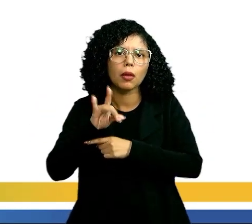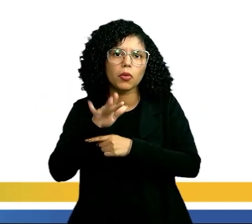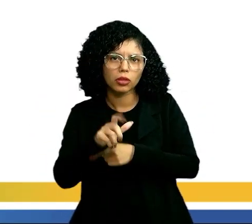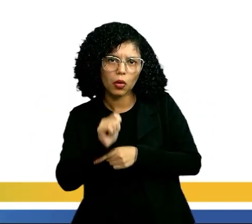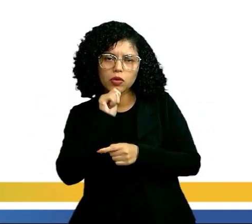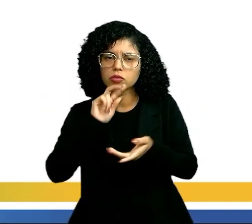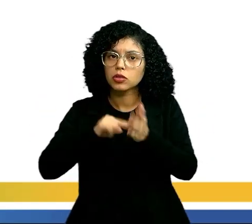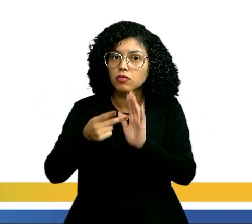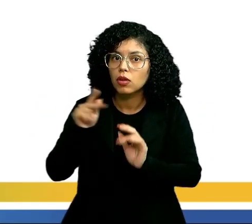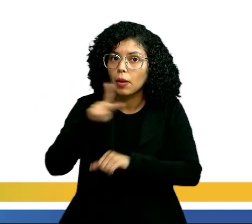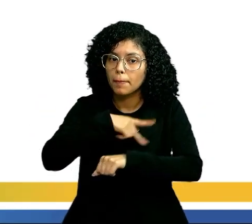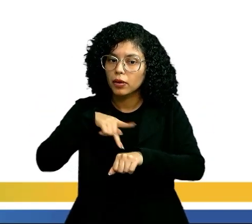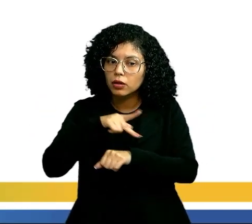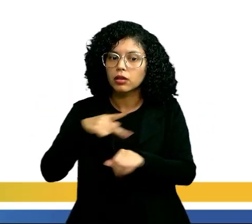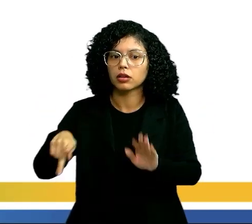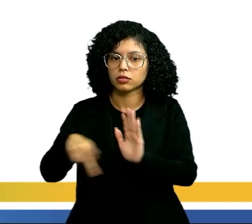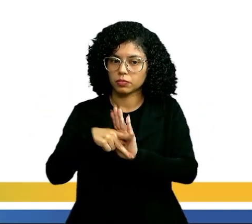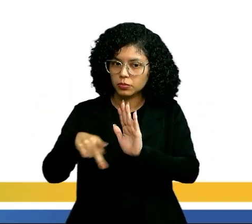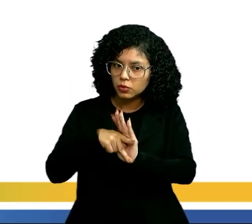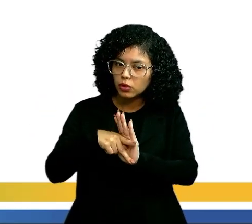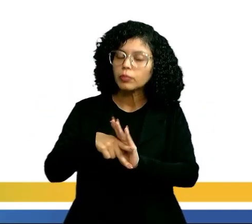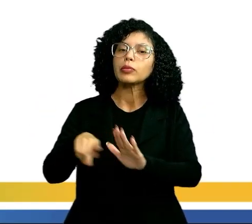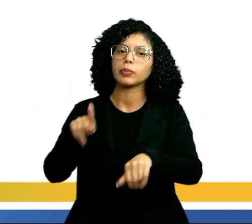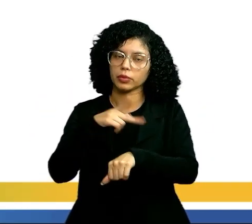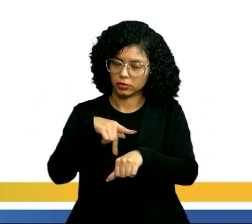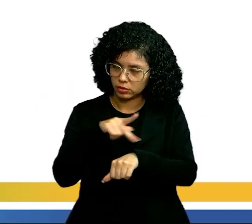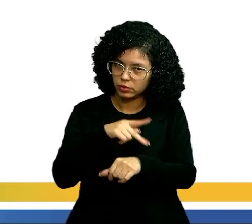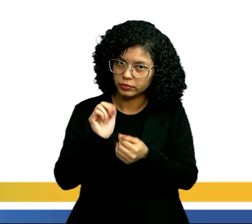que um determinado país ou determinados